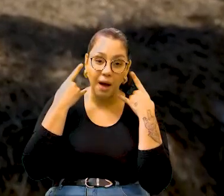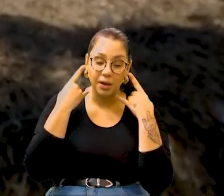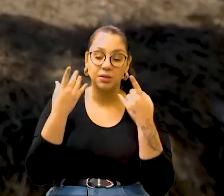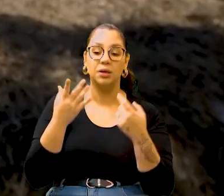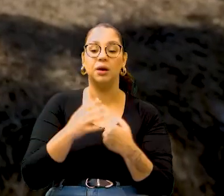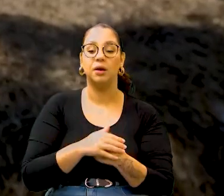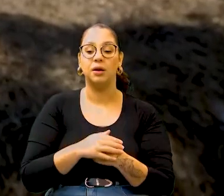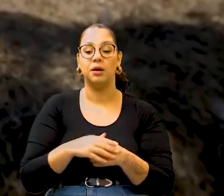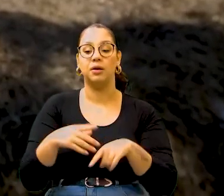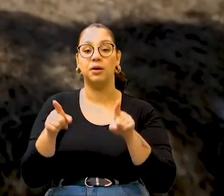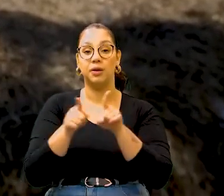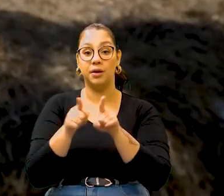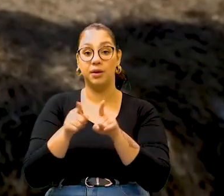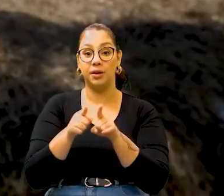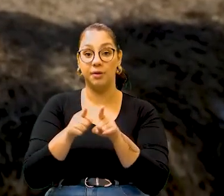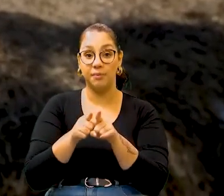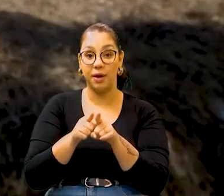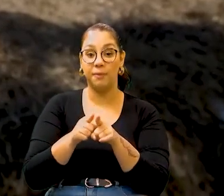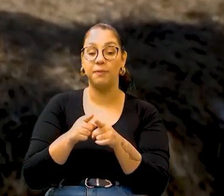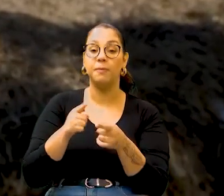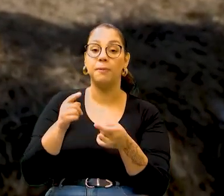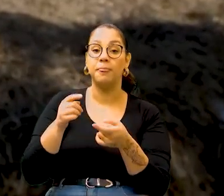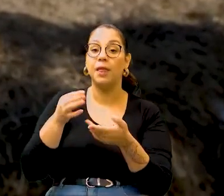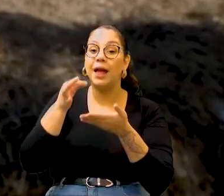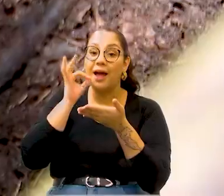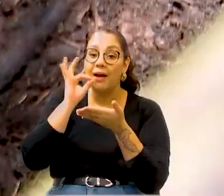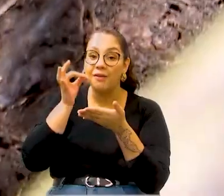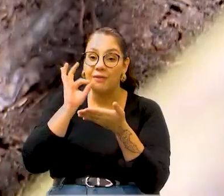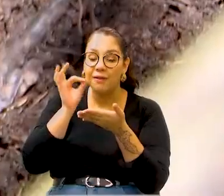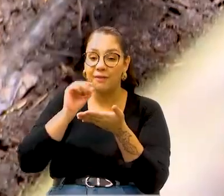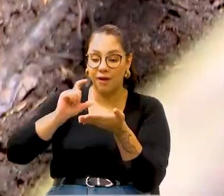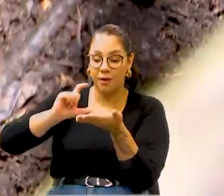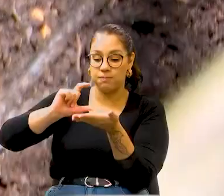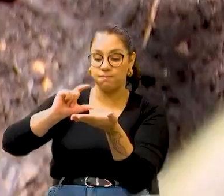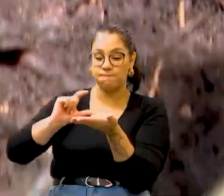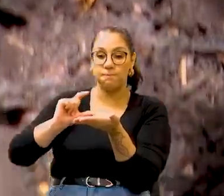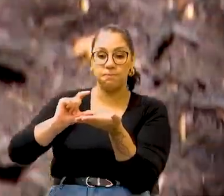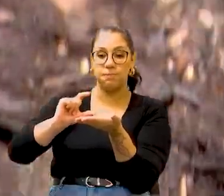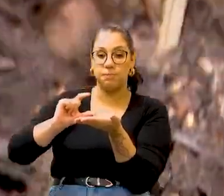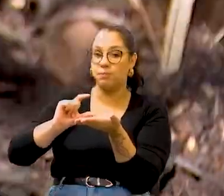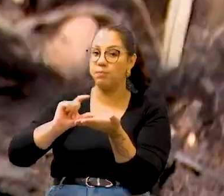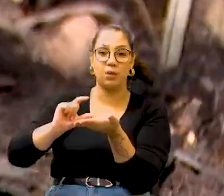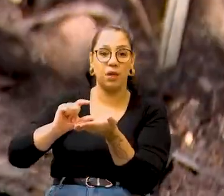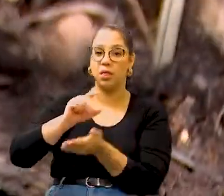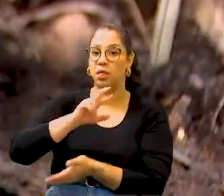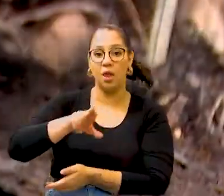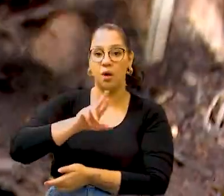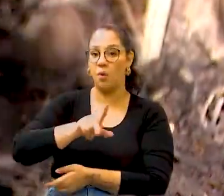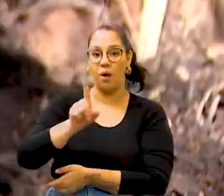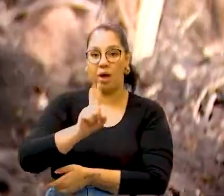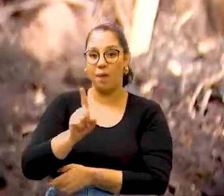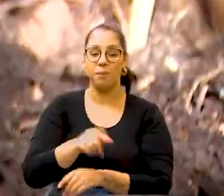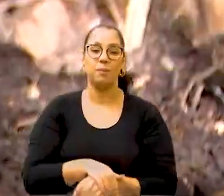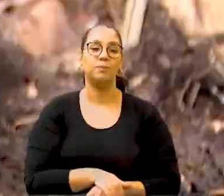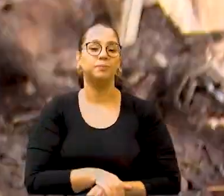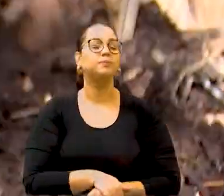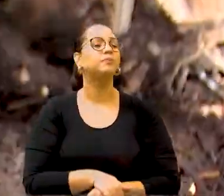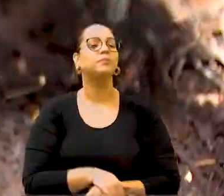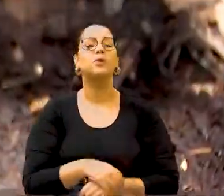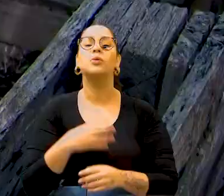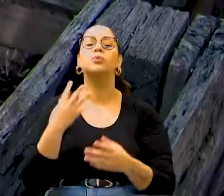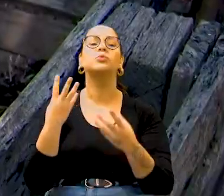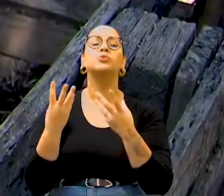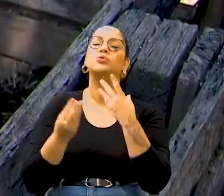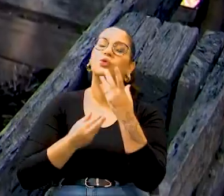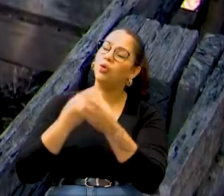própria máscara, a cápsula do café. O café ele é compostável, mas aquelas cápsulas elas não